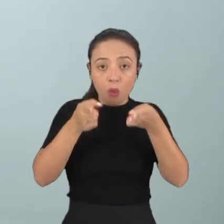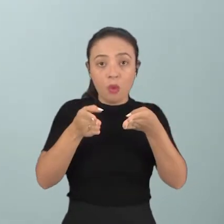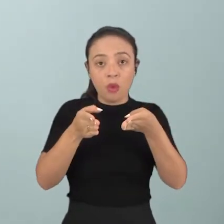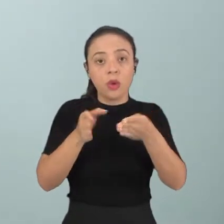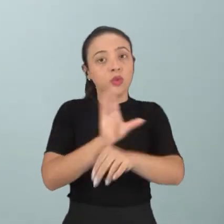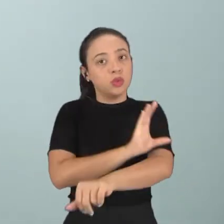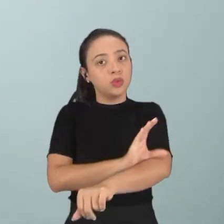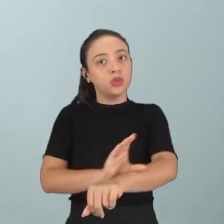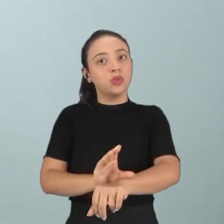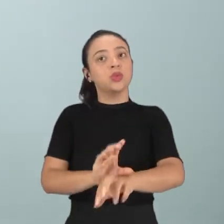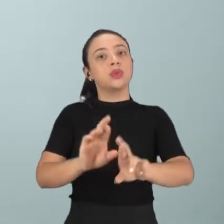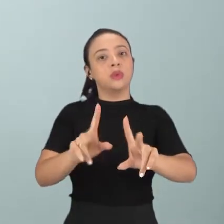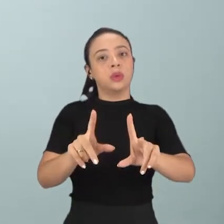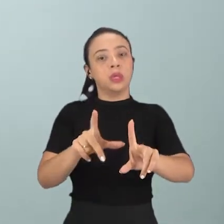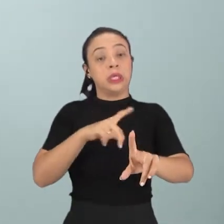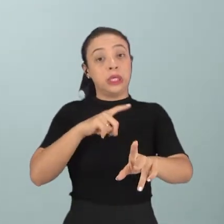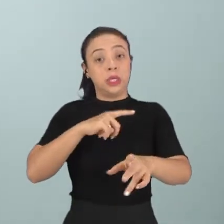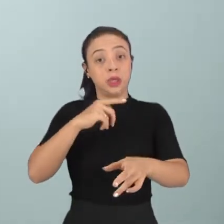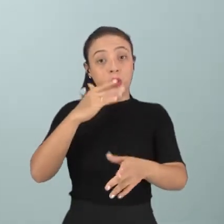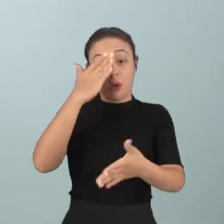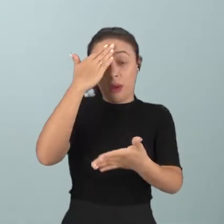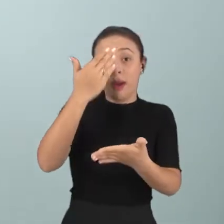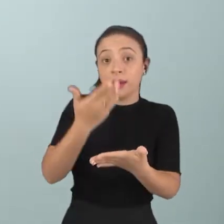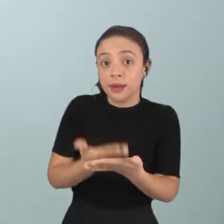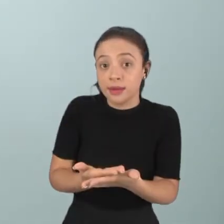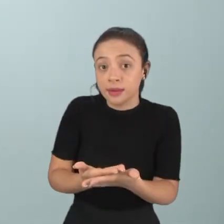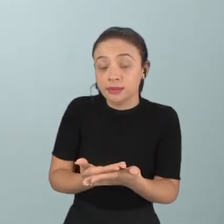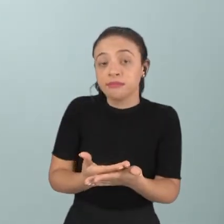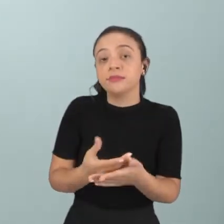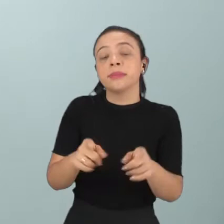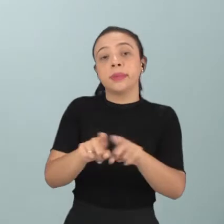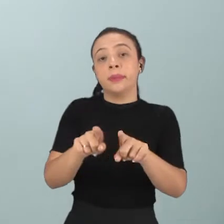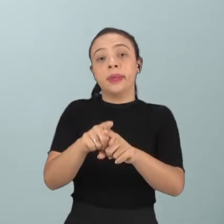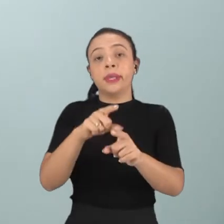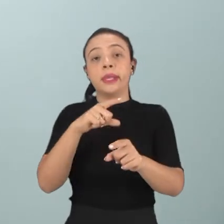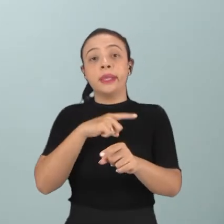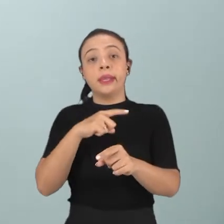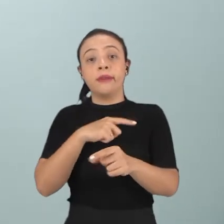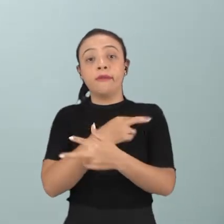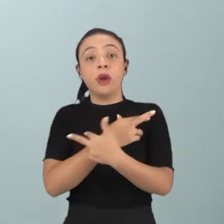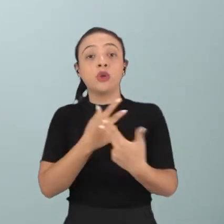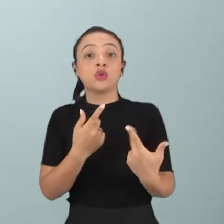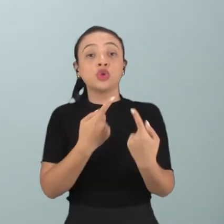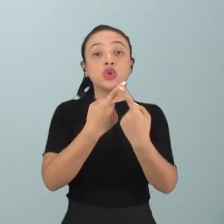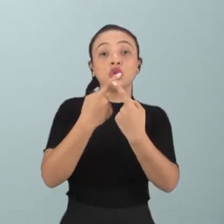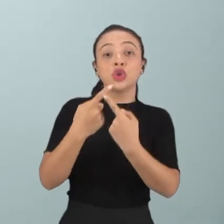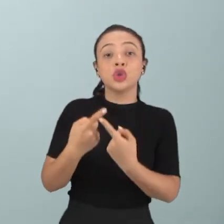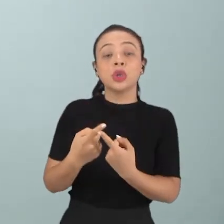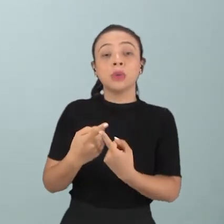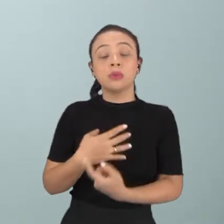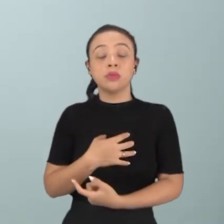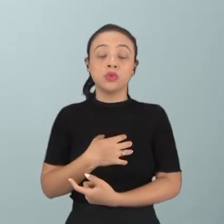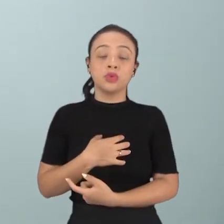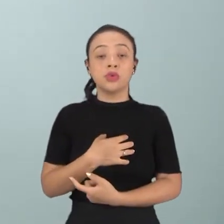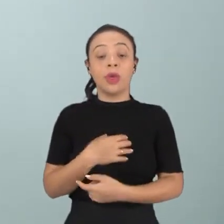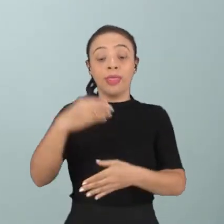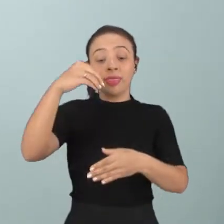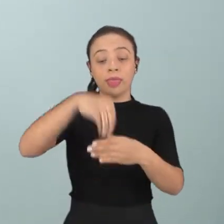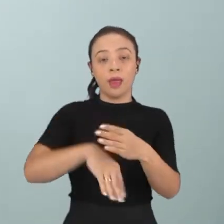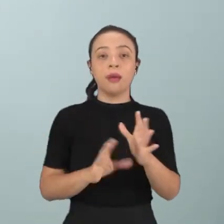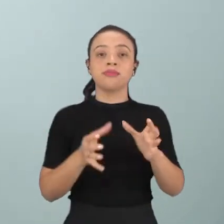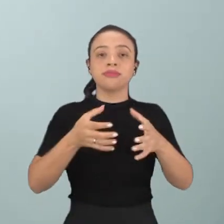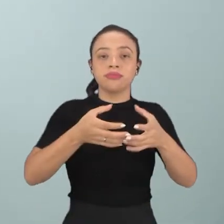especificidades, Então, eu tenho uma crença, eu tenho rituais específicos, eu tenho maneiras de se comportar dentro da